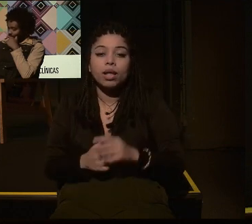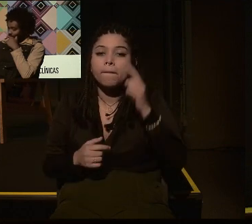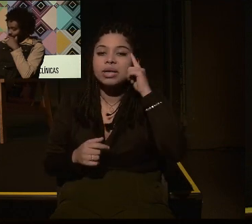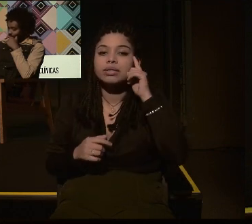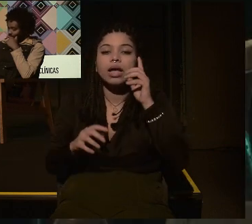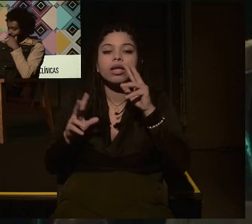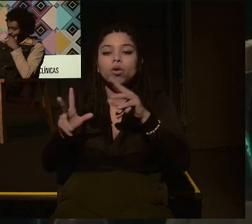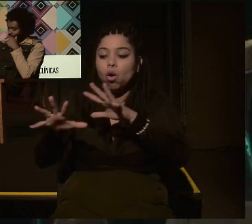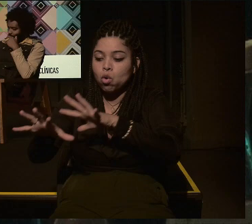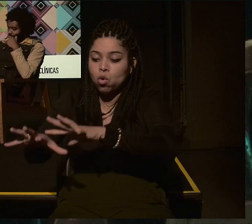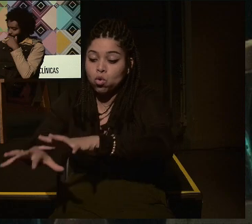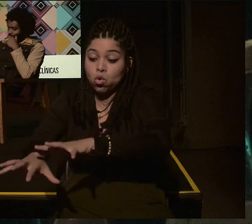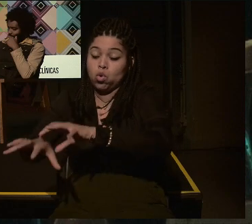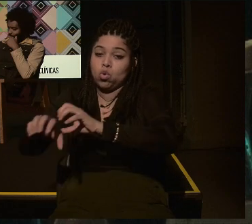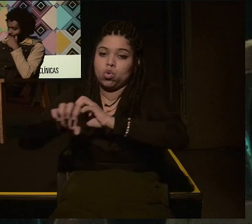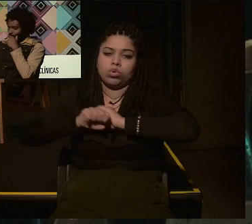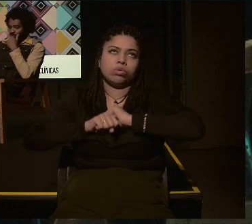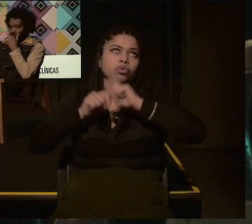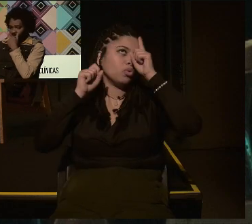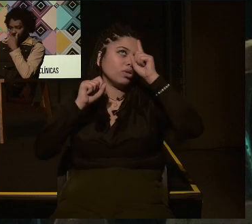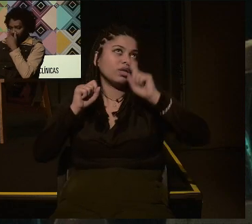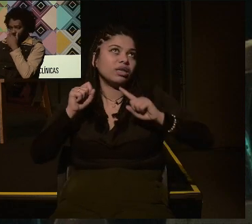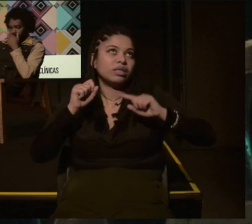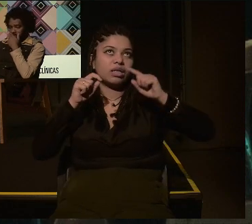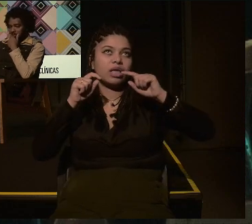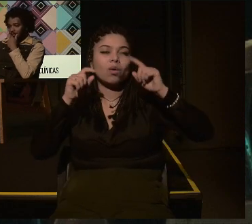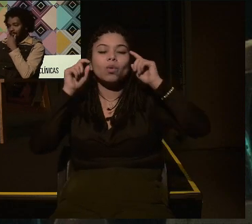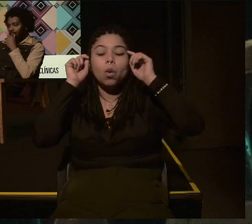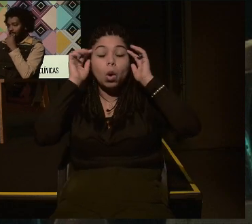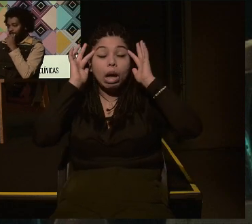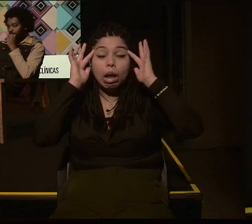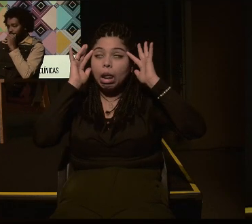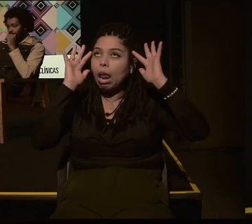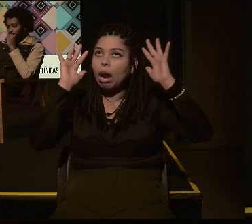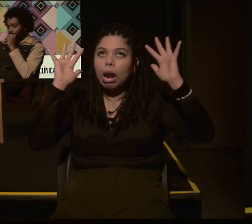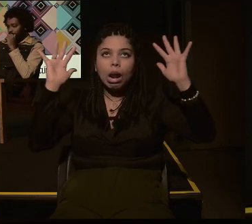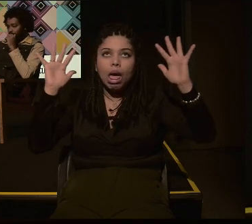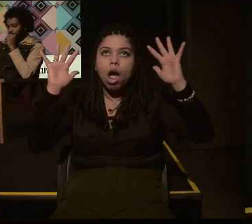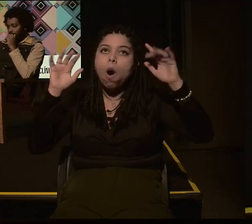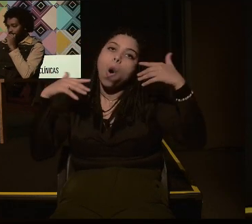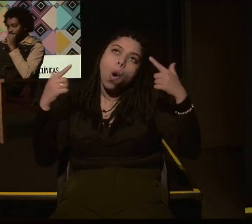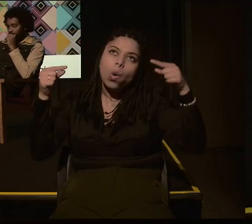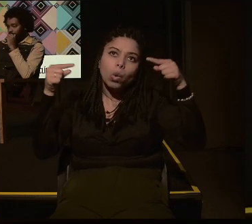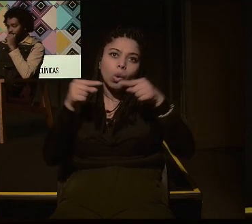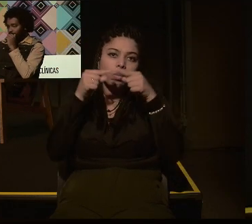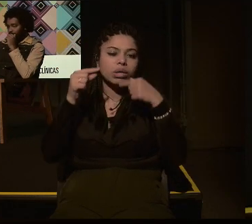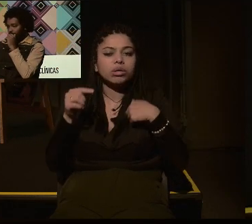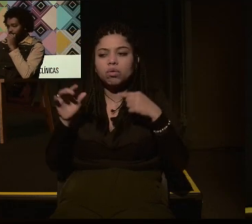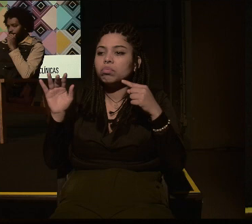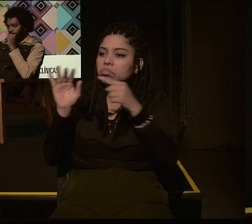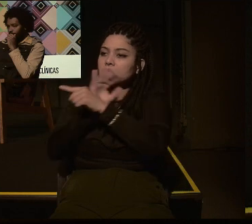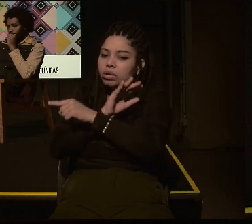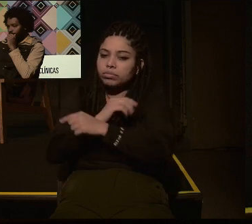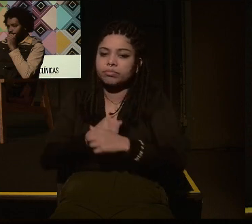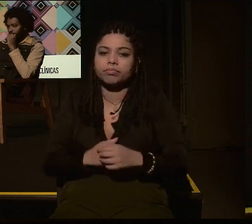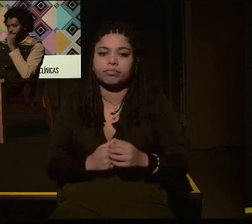resgate aí a partir... Não sei se eu estou viajando, se faz sentido, mas para mim faz. E aí eu queria fazer essa pergunta para